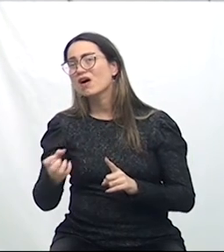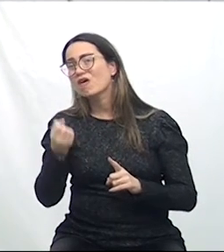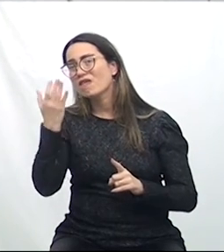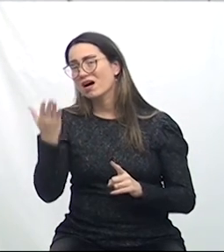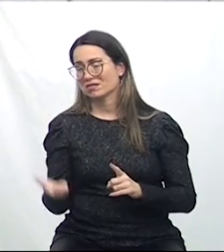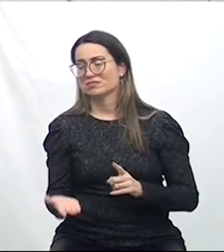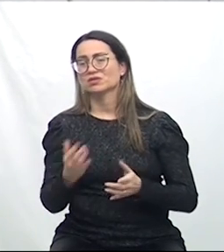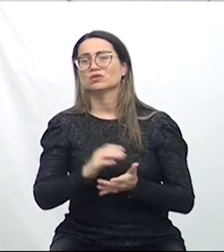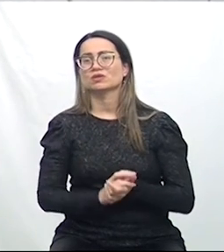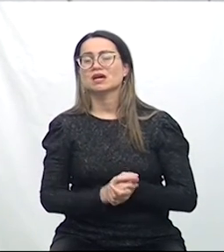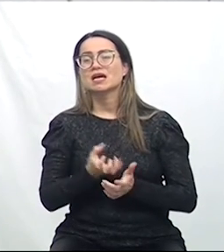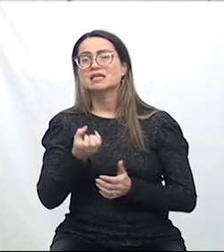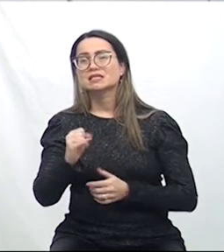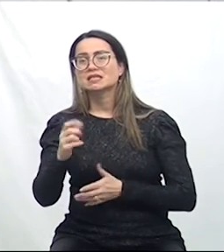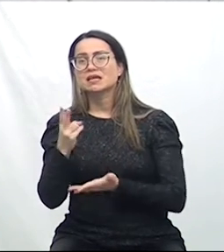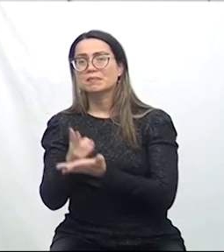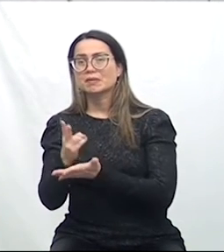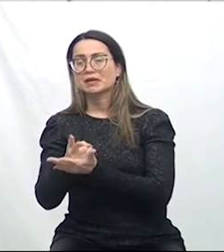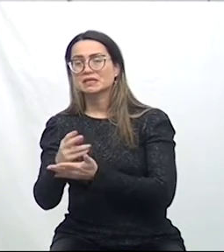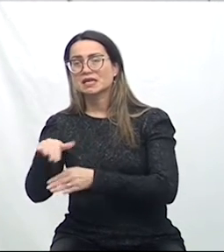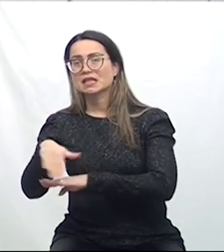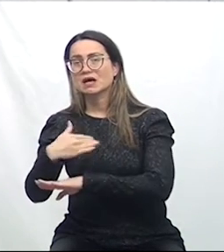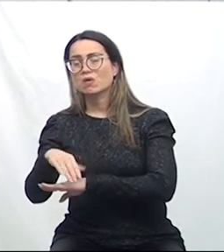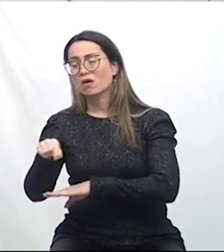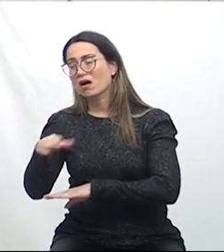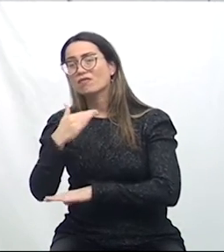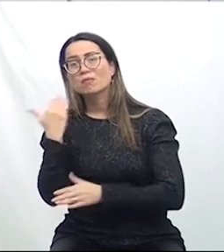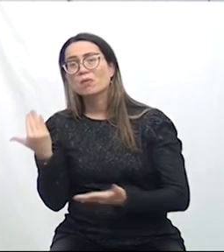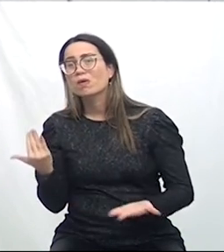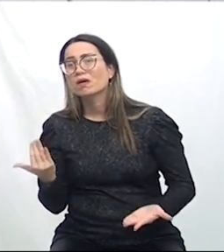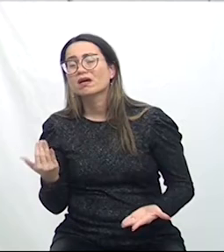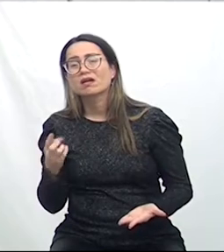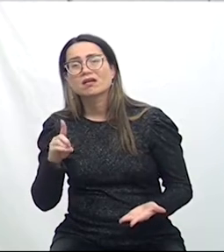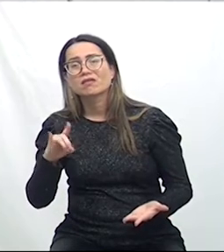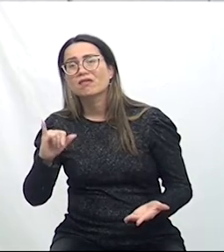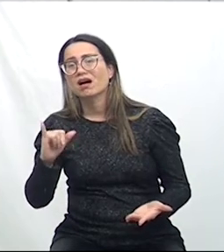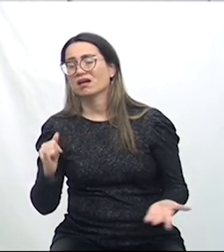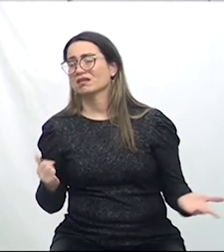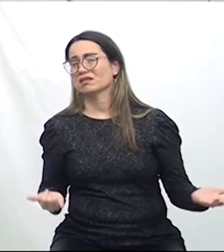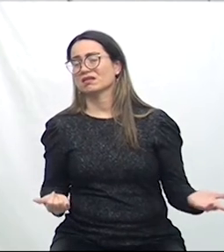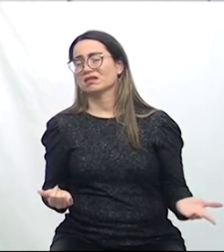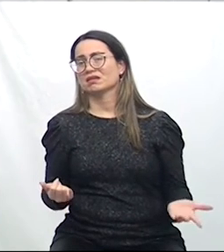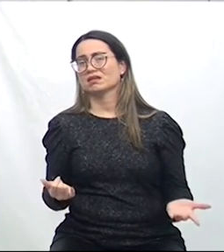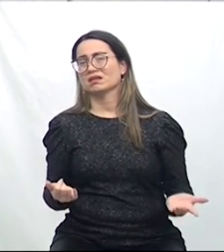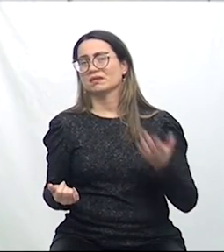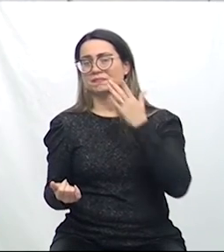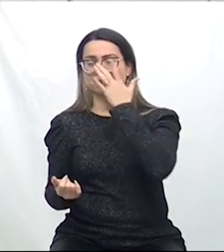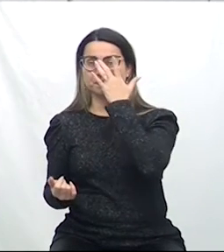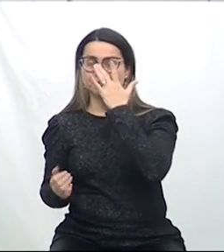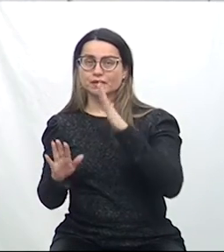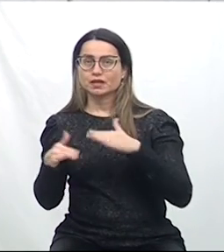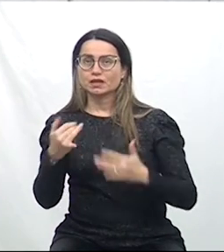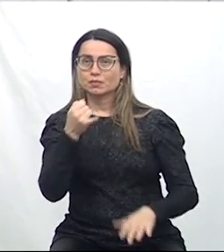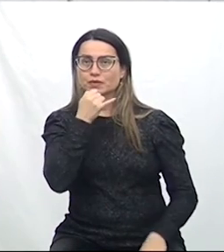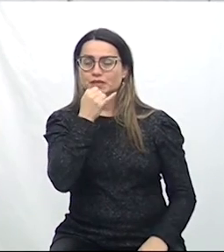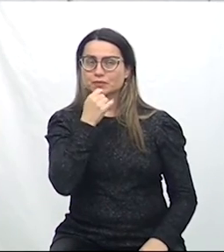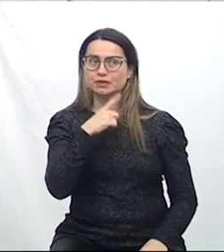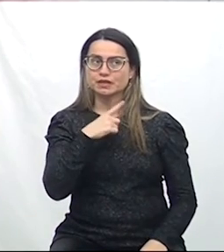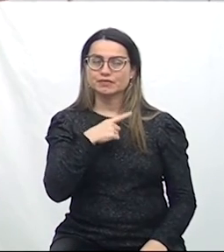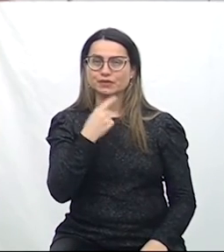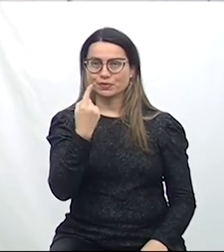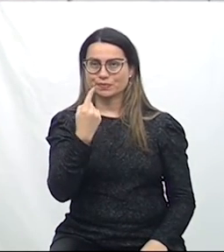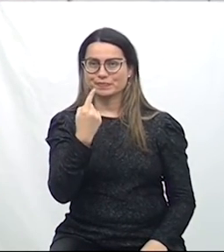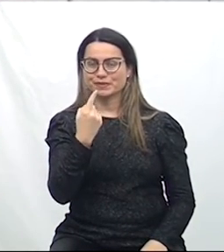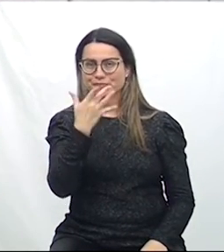vão morrer, né, de uma hora ou de outra. Nós aqui, recentemente, vereador, tivemos o caso de uma dependente química,